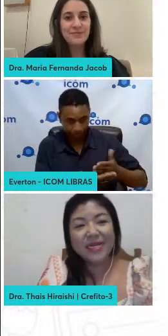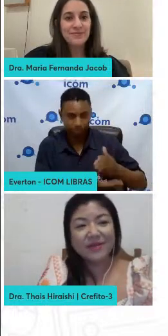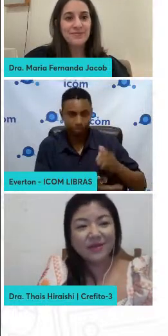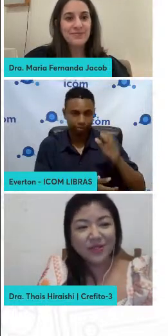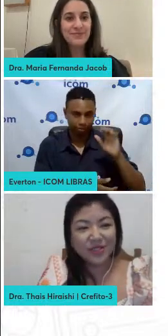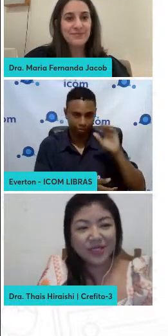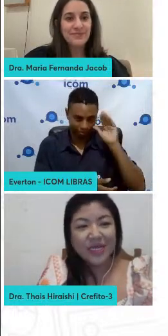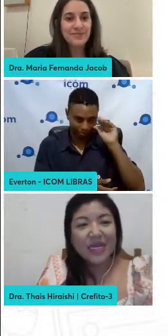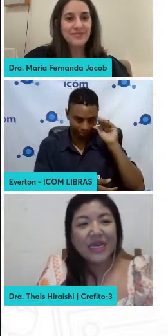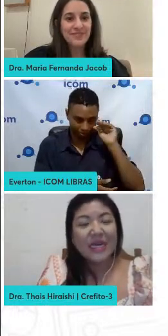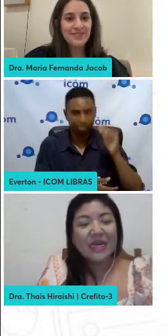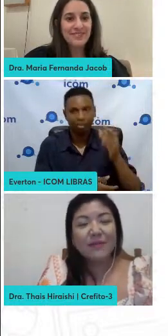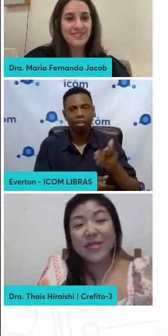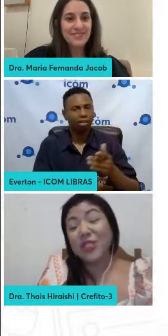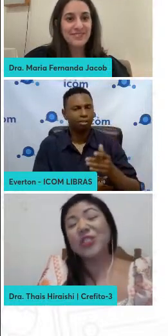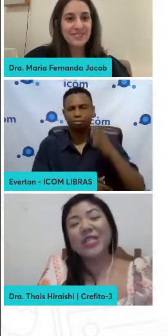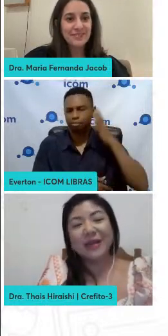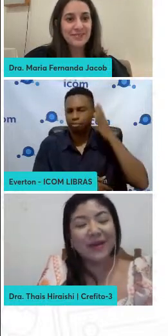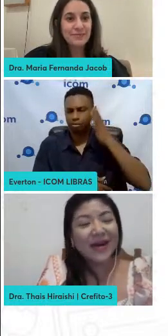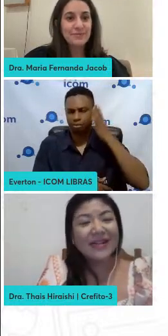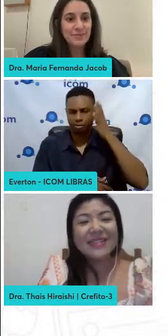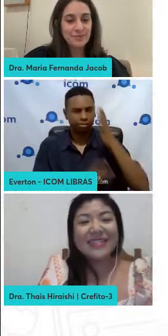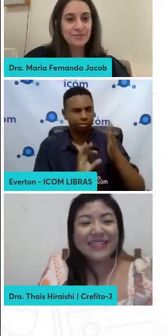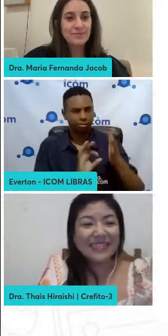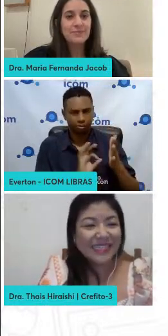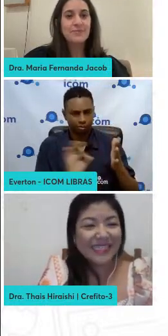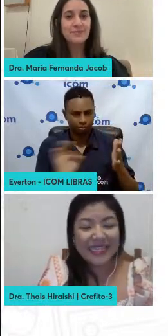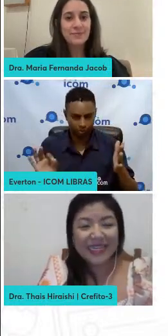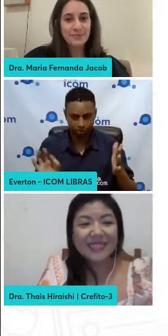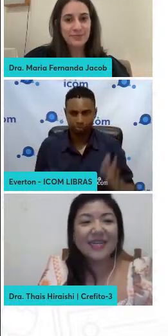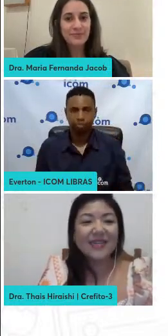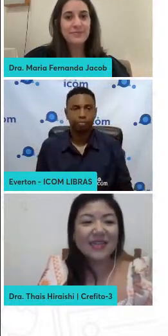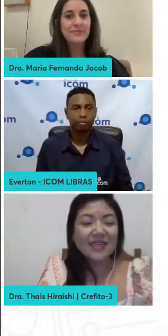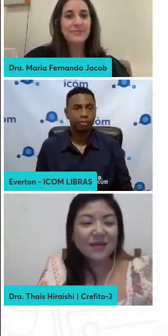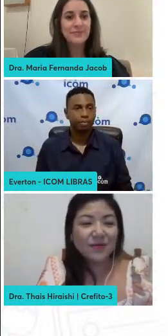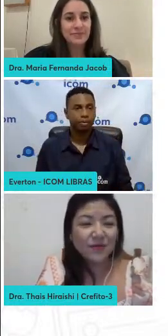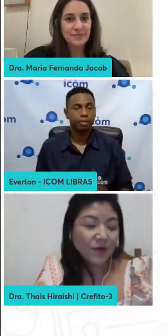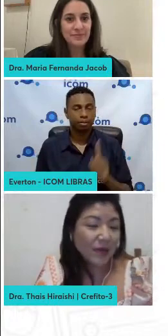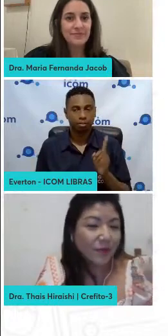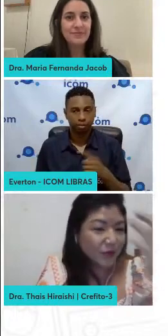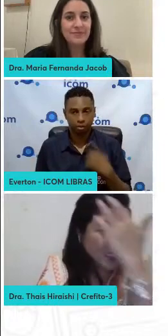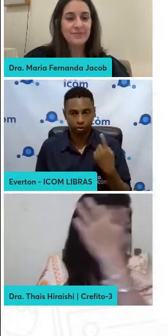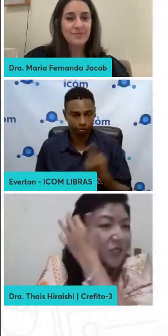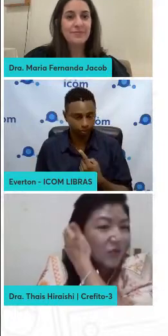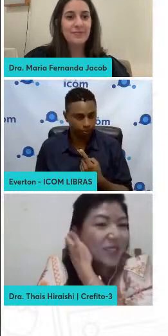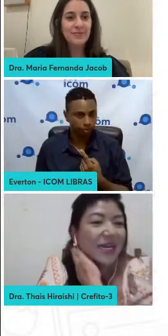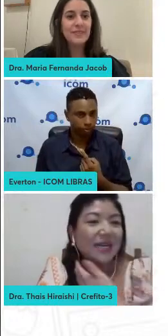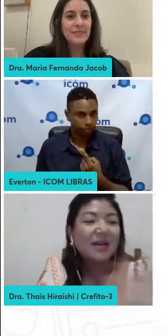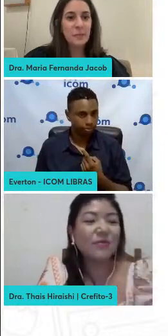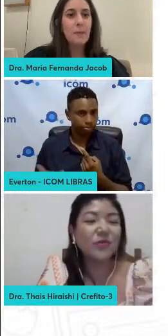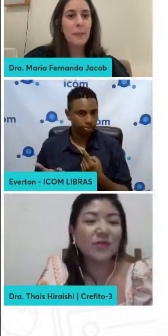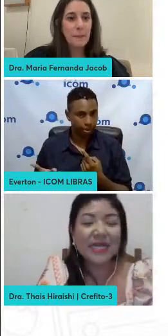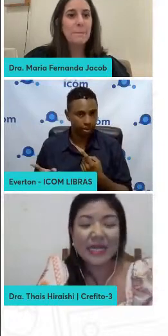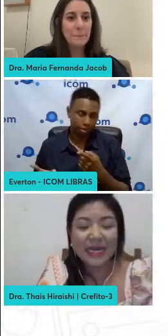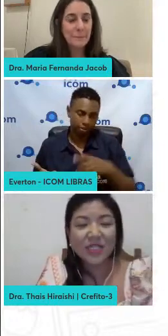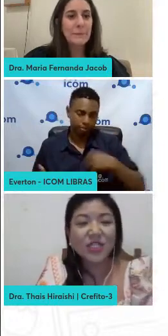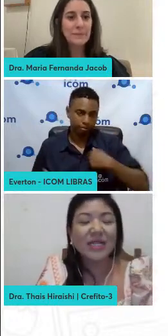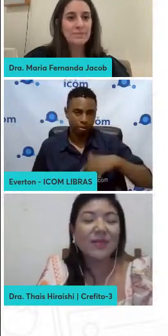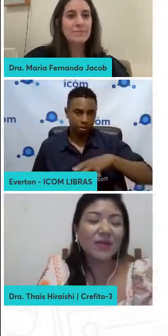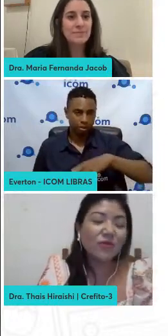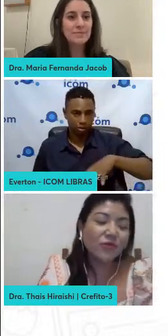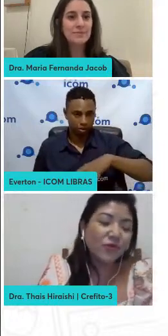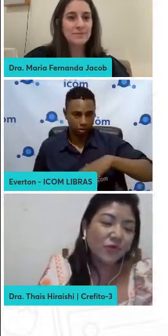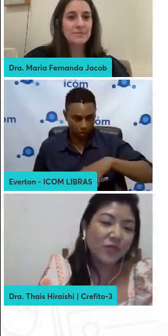palestra brilhante. Para a gente que trabalha, que está aqui na assistência, né? Eu vou falar por mim, que sou da área